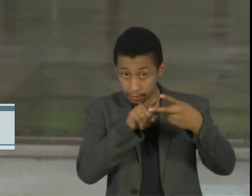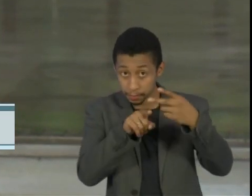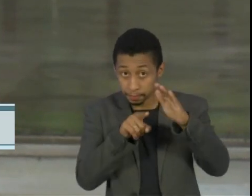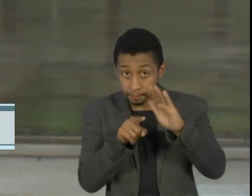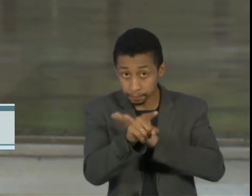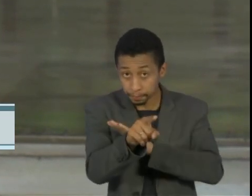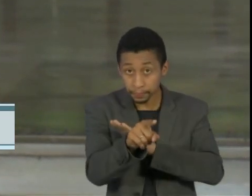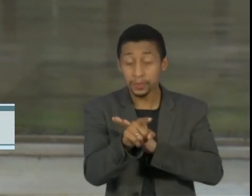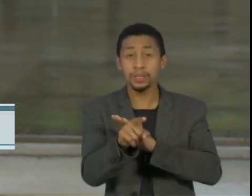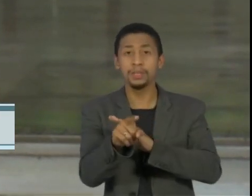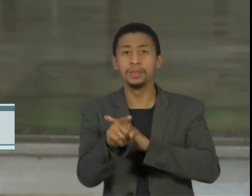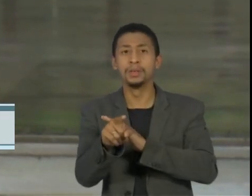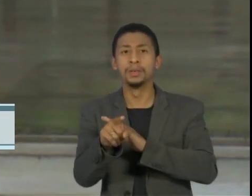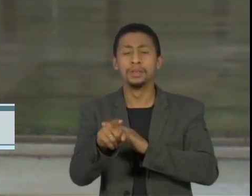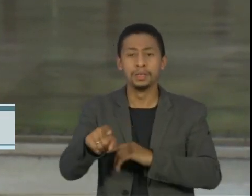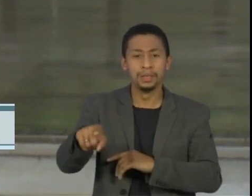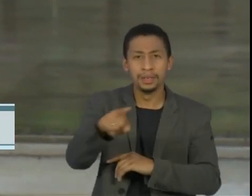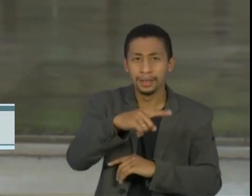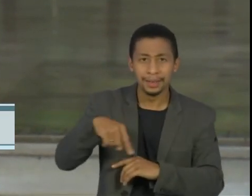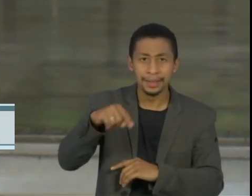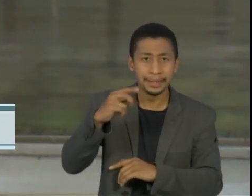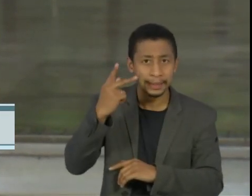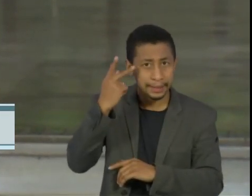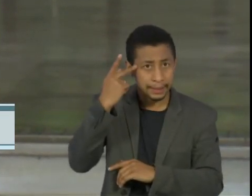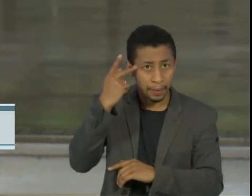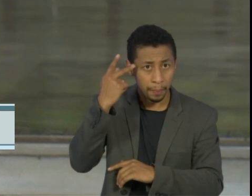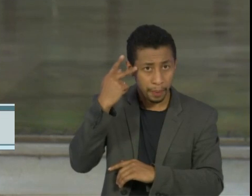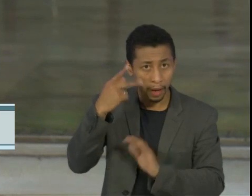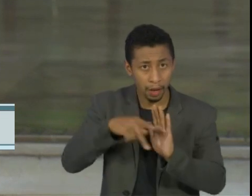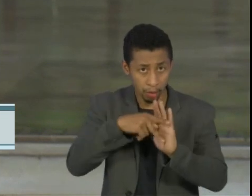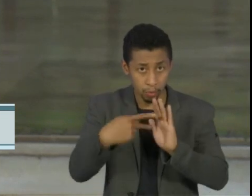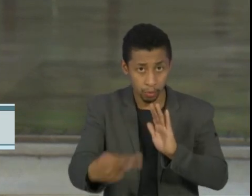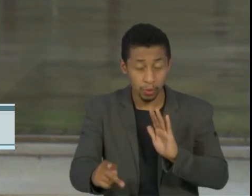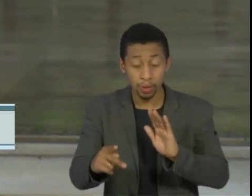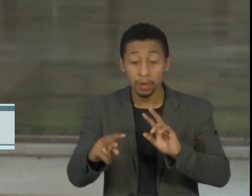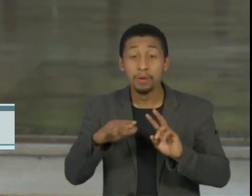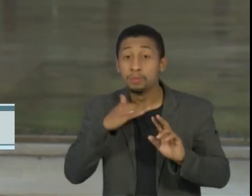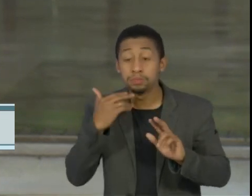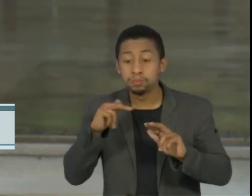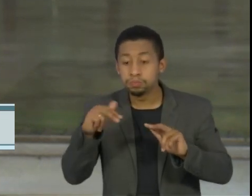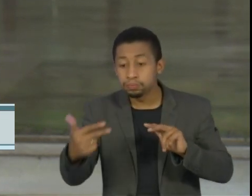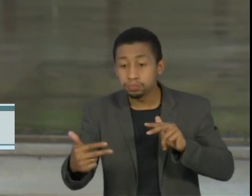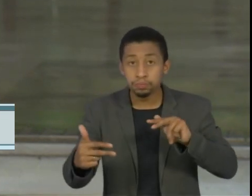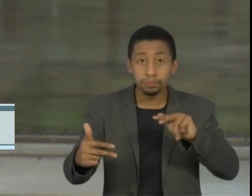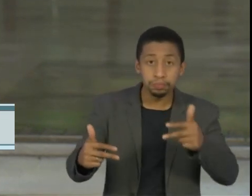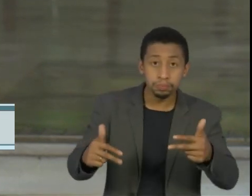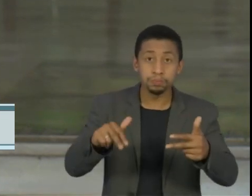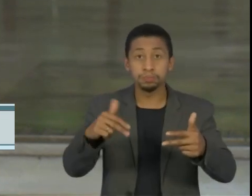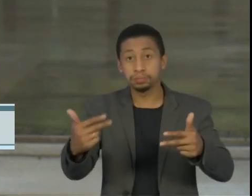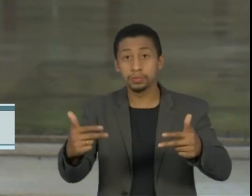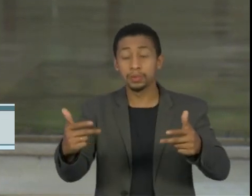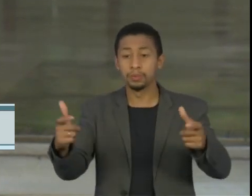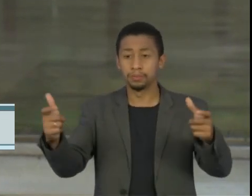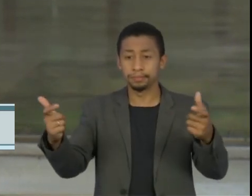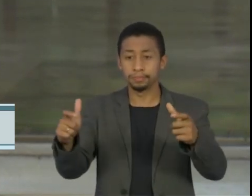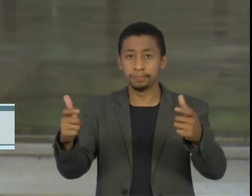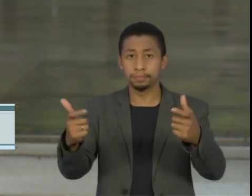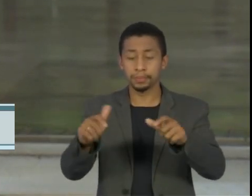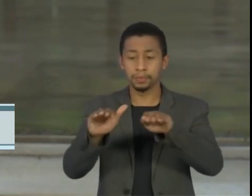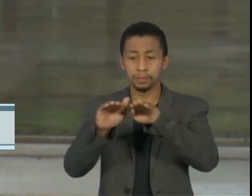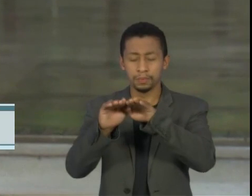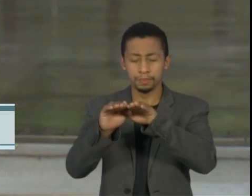estabilidade atingida no número de óbitos aqui em São Paulo. Como vocês já tinham falado ontem, tem indicadores que mostram essa estabilidade, foram